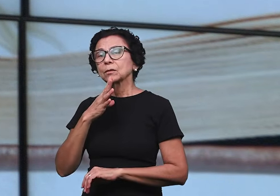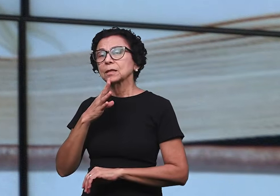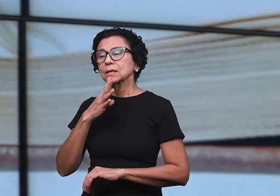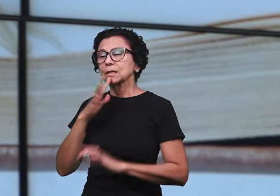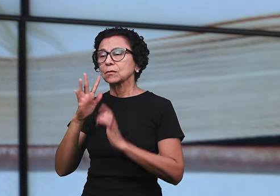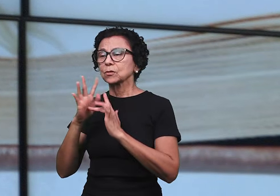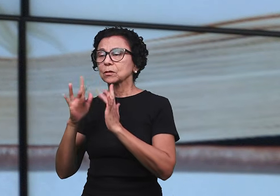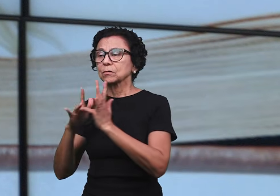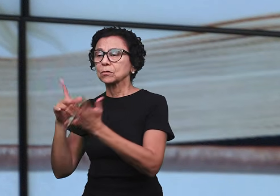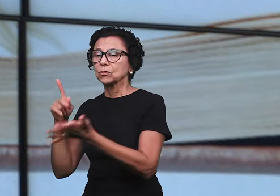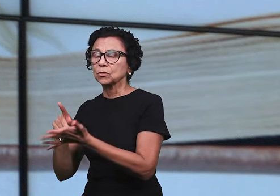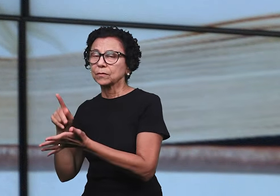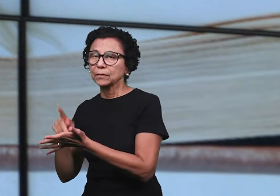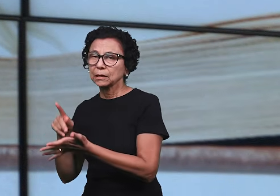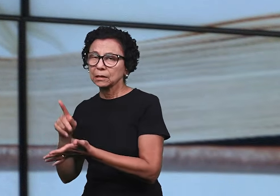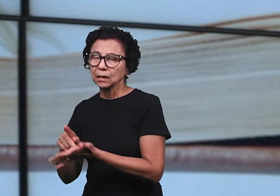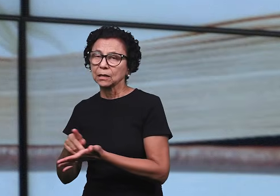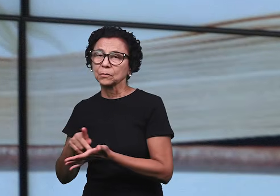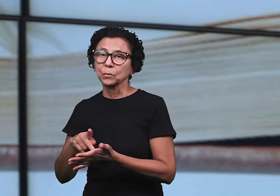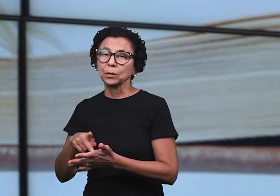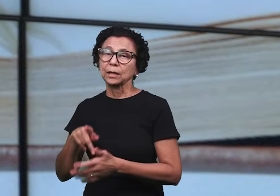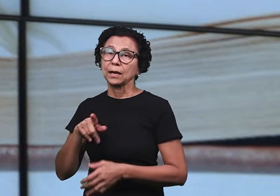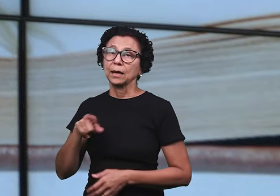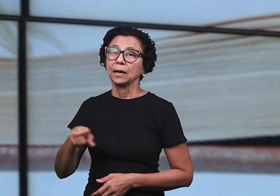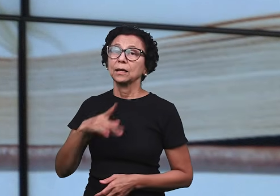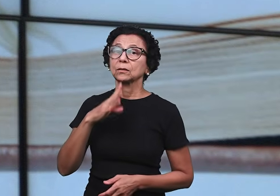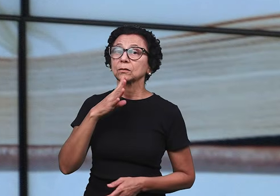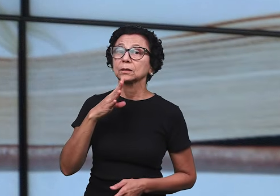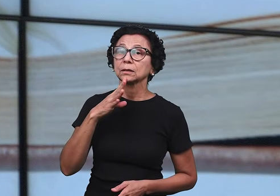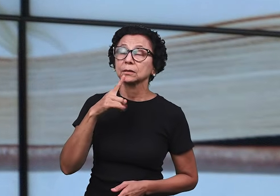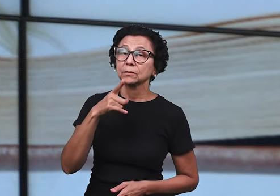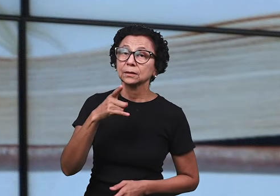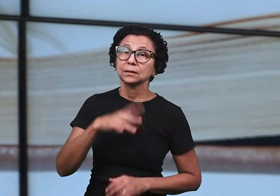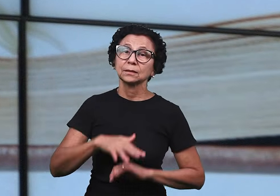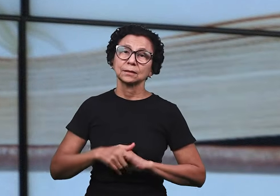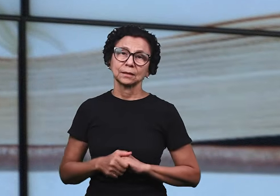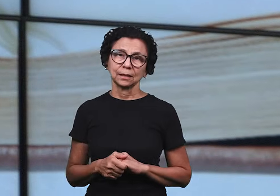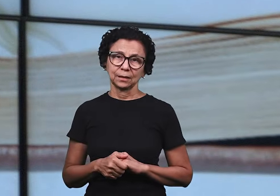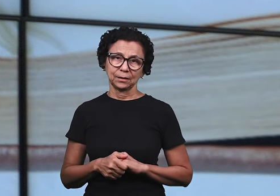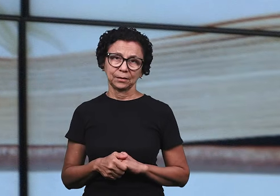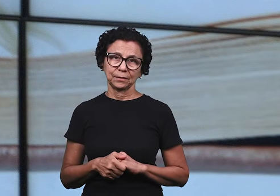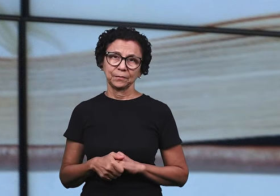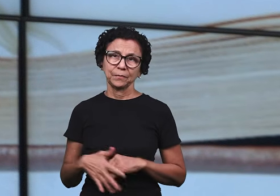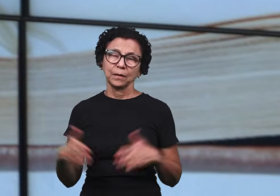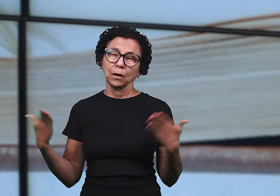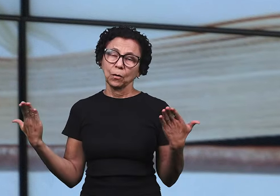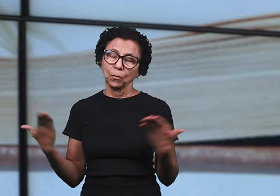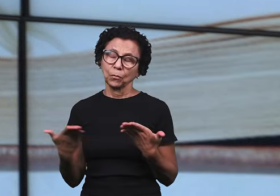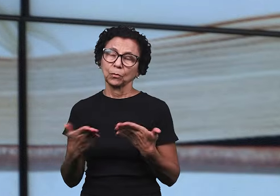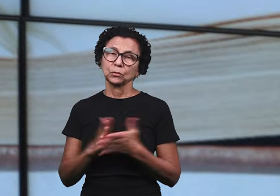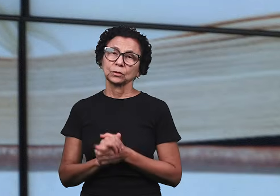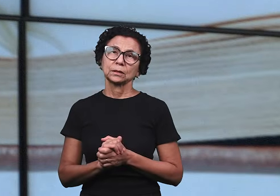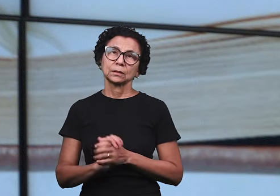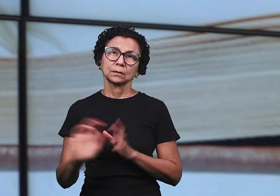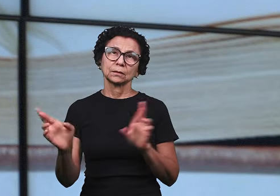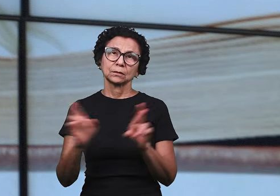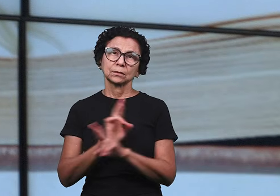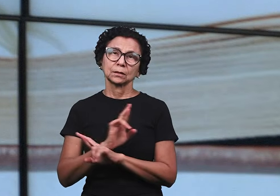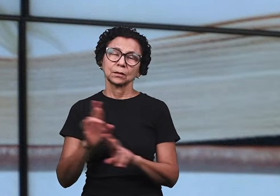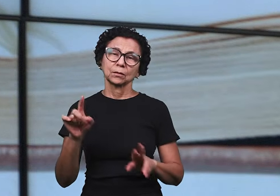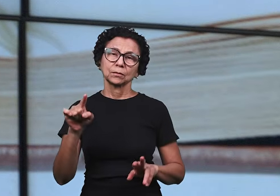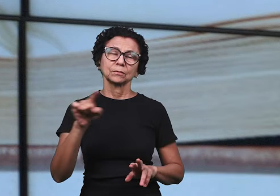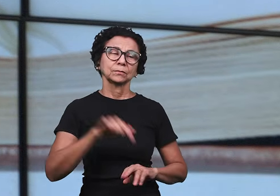que conhece a sua vida e que não importa qual é a sua situação, ele quer se relacionar com você hoje,